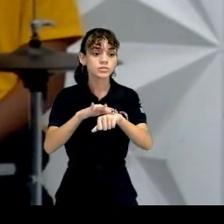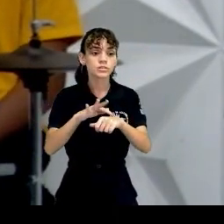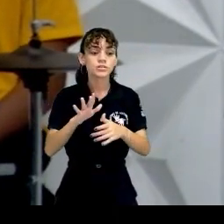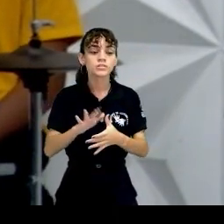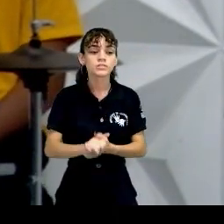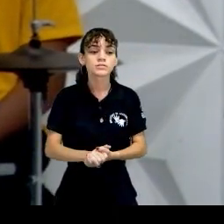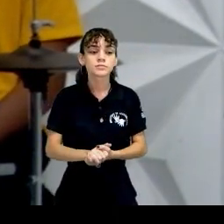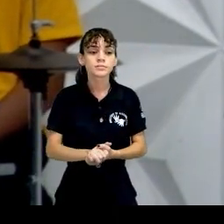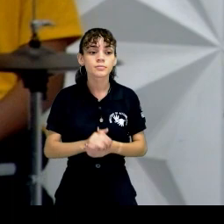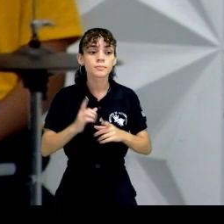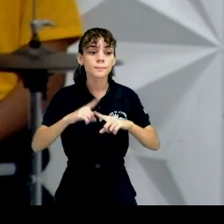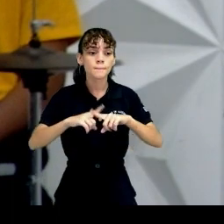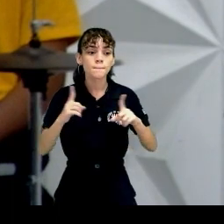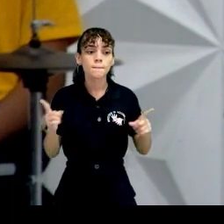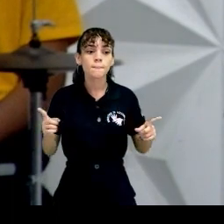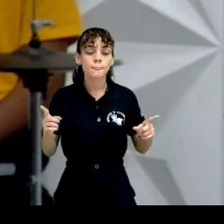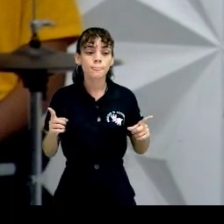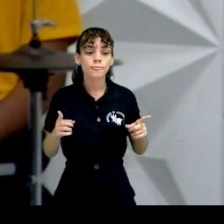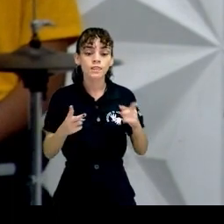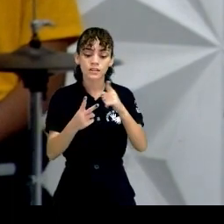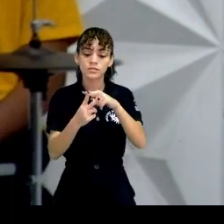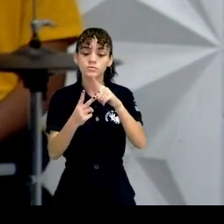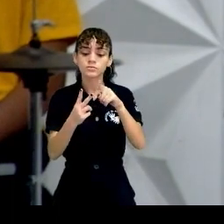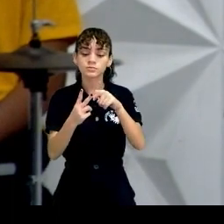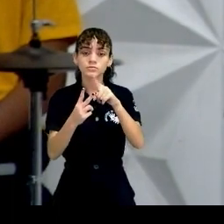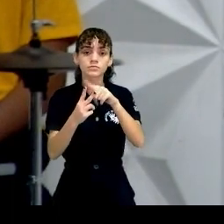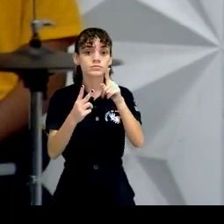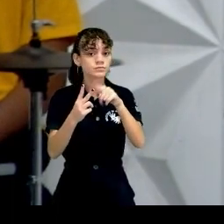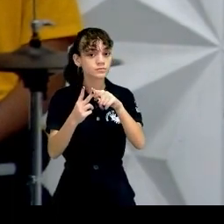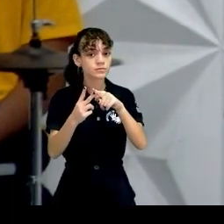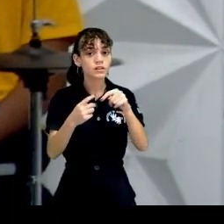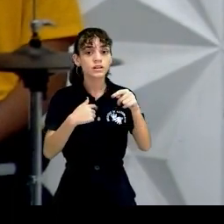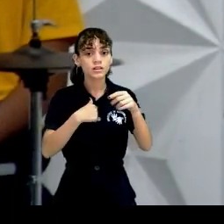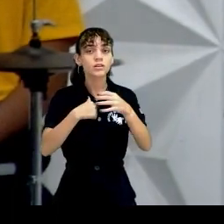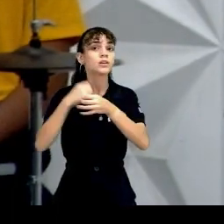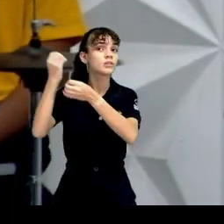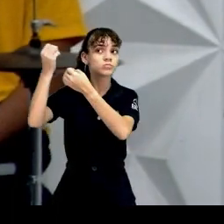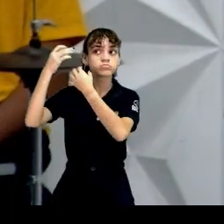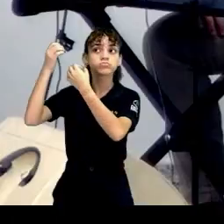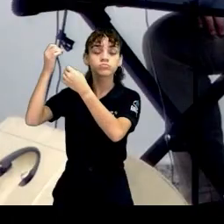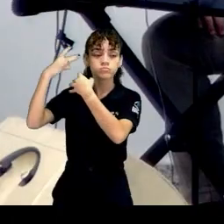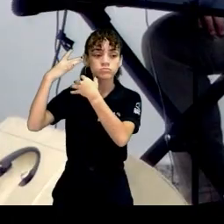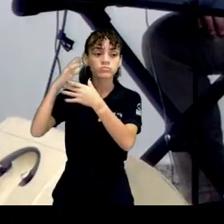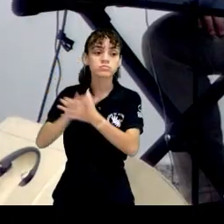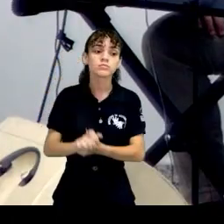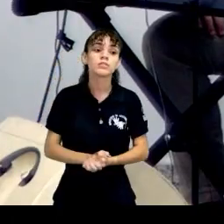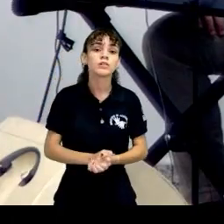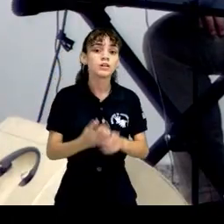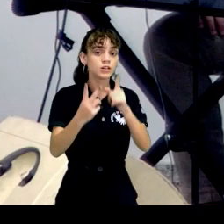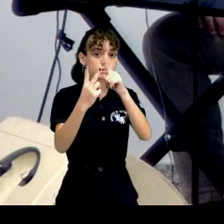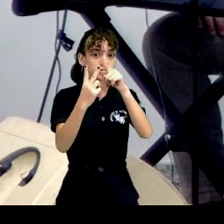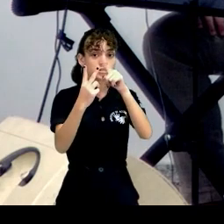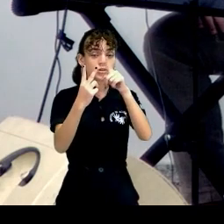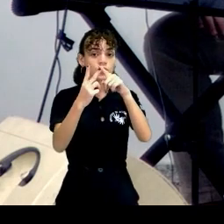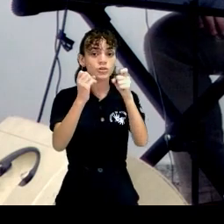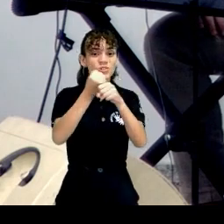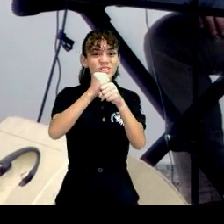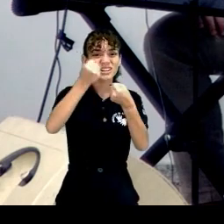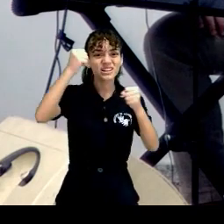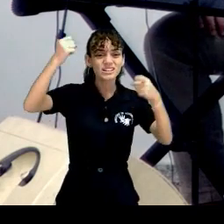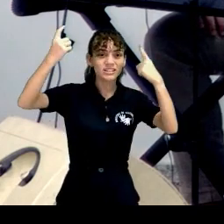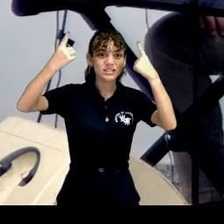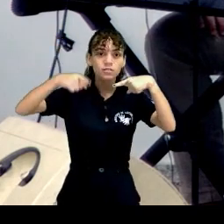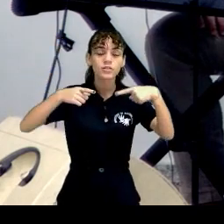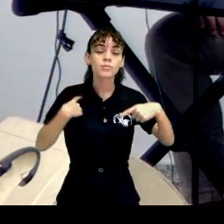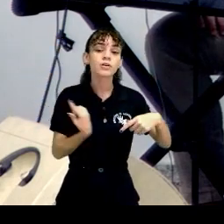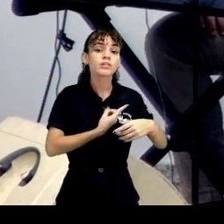bem conhecido. O maior desafio para alimentar a nossa fé não é o que Deus fez,